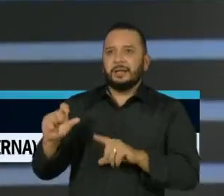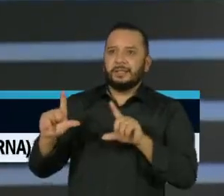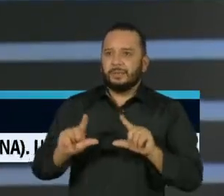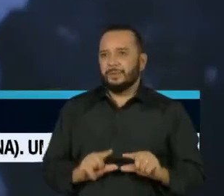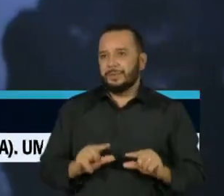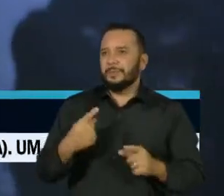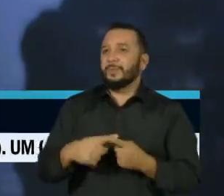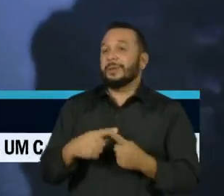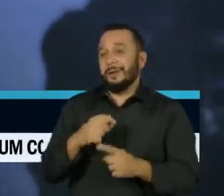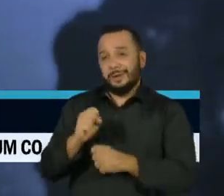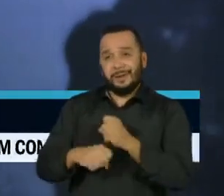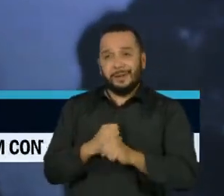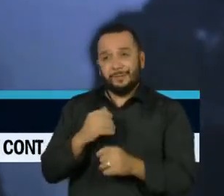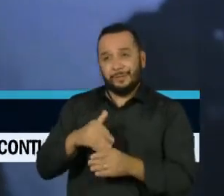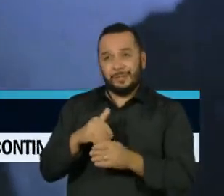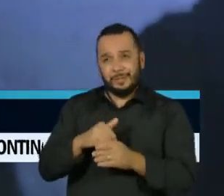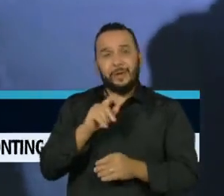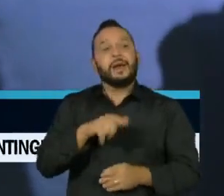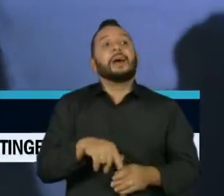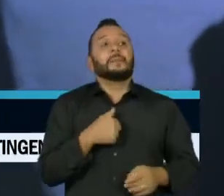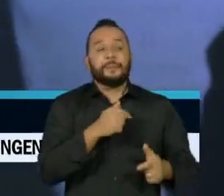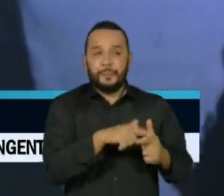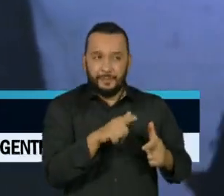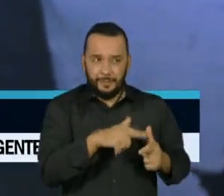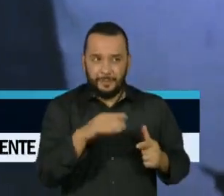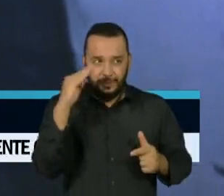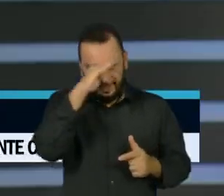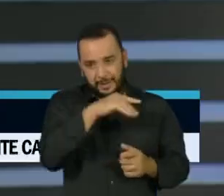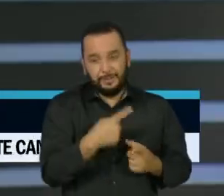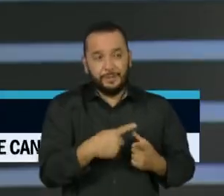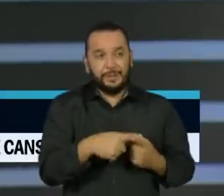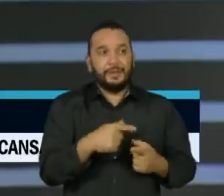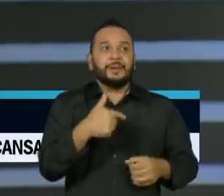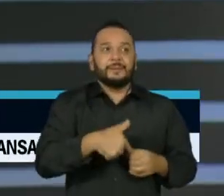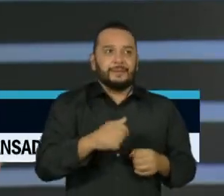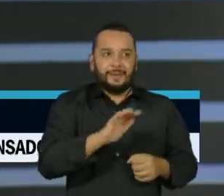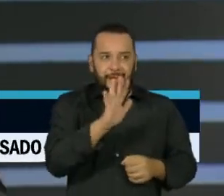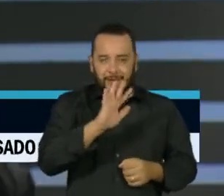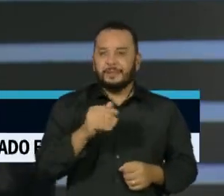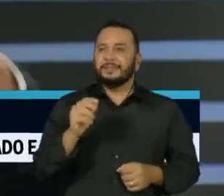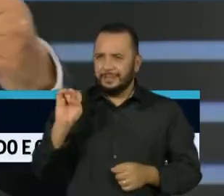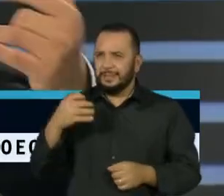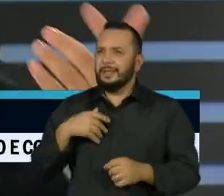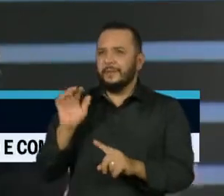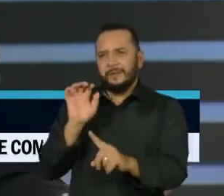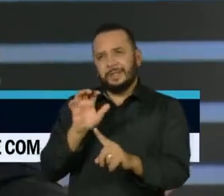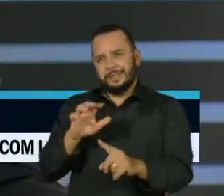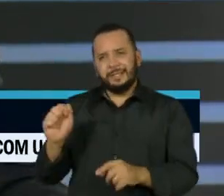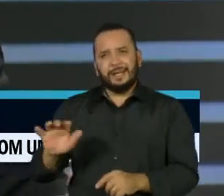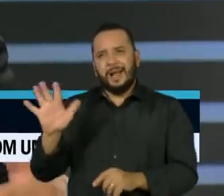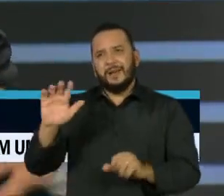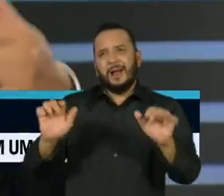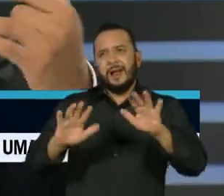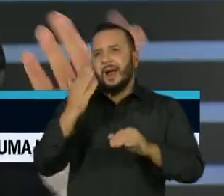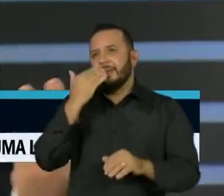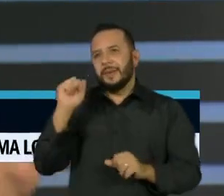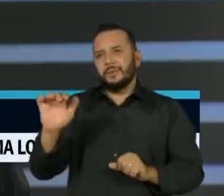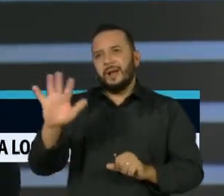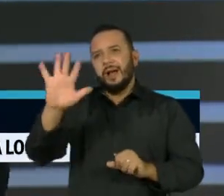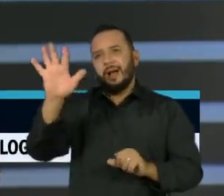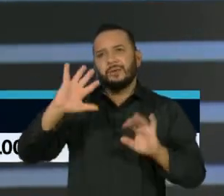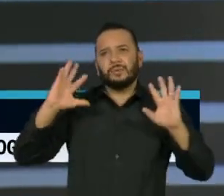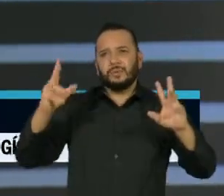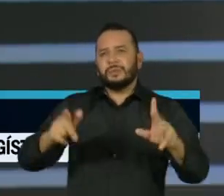eleitoral uma pedra sapato no bolsonaro é o combustível por que impacta na inflação impacto no preço dos alimentos também